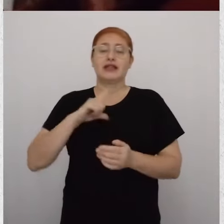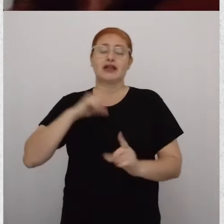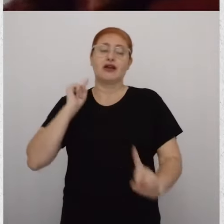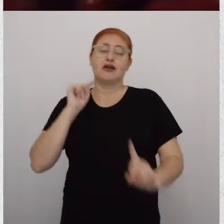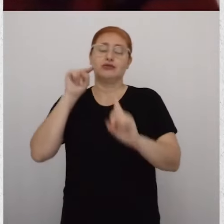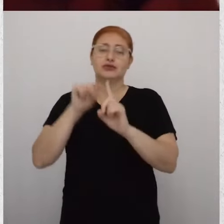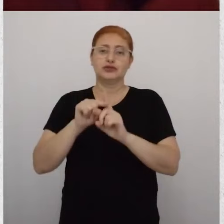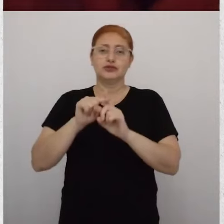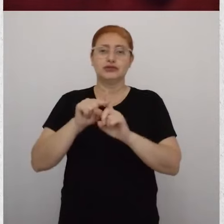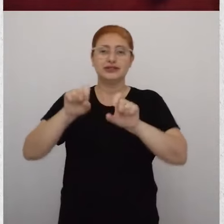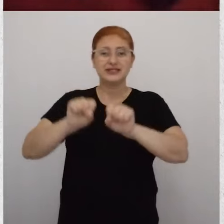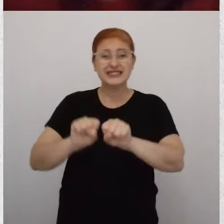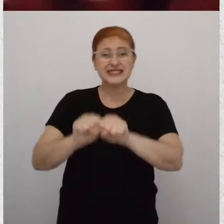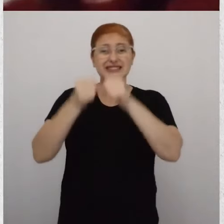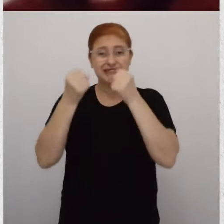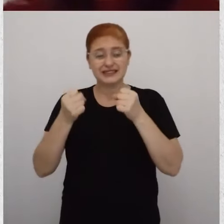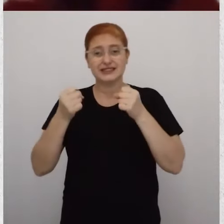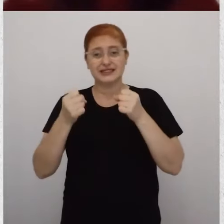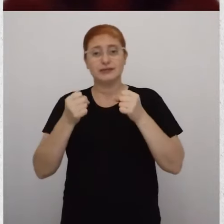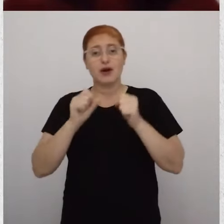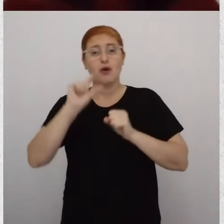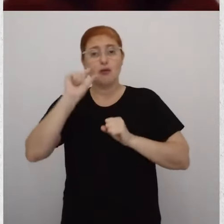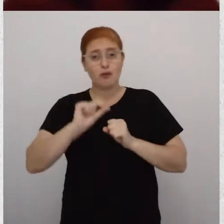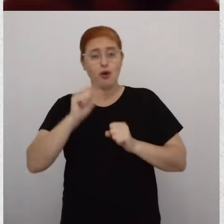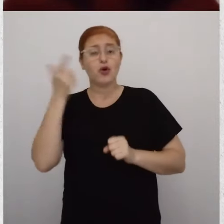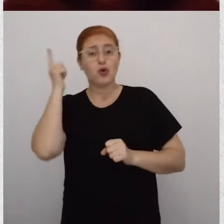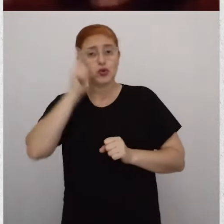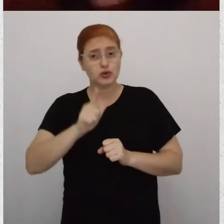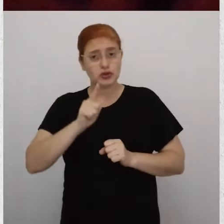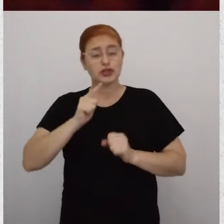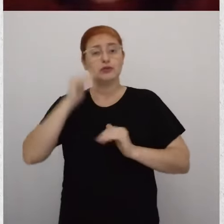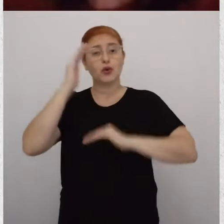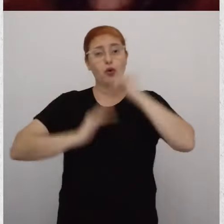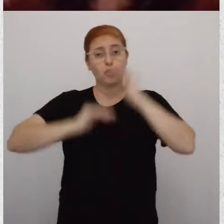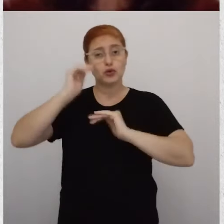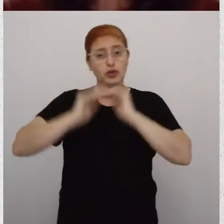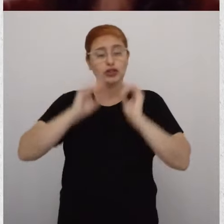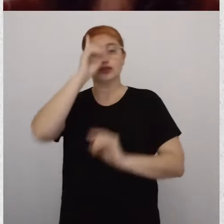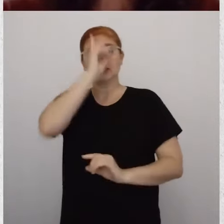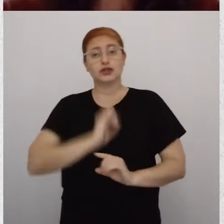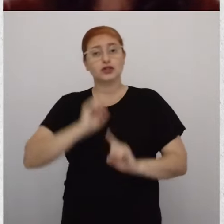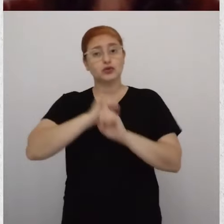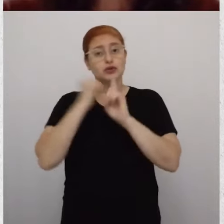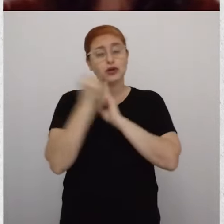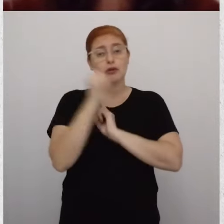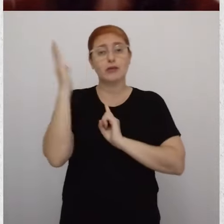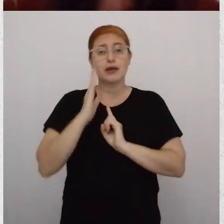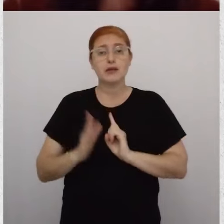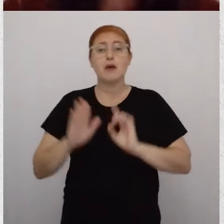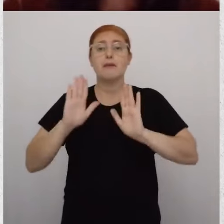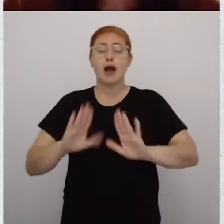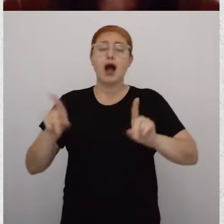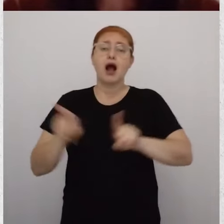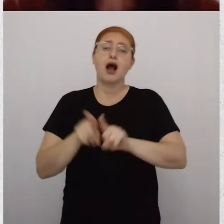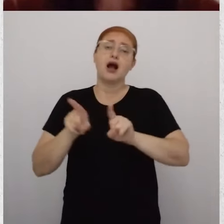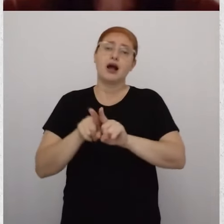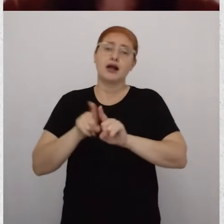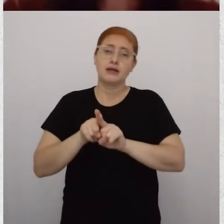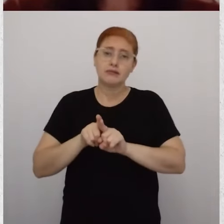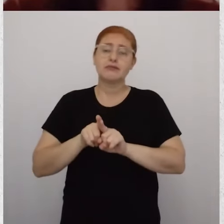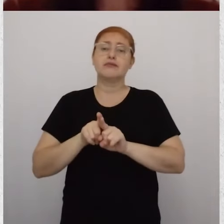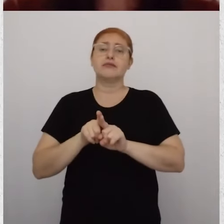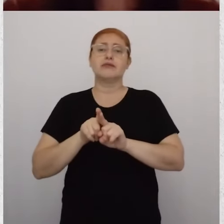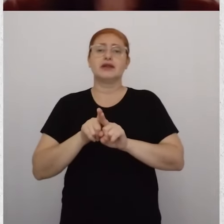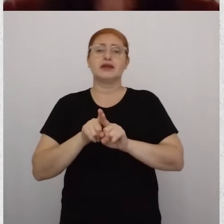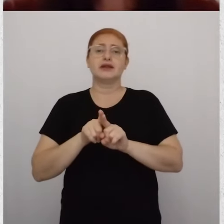o pouco que se conseguiu construir no sentido de direitos sociais no Brasil, assim, né? Mas também a própria concepção